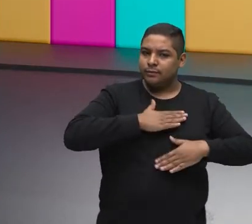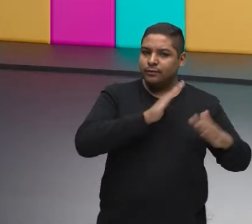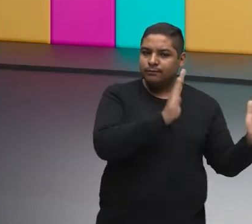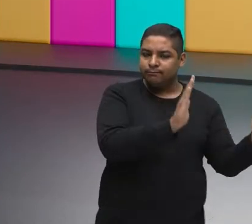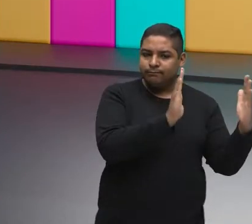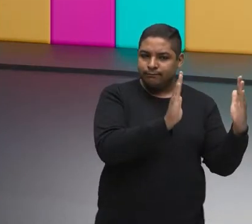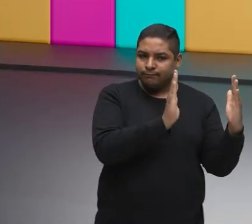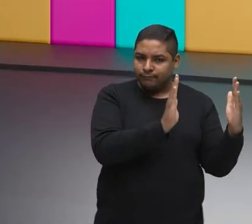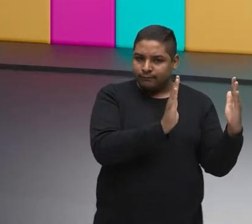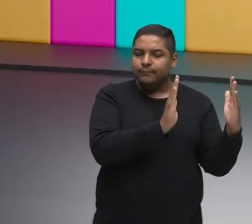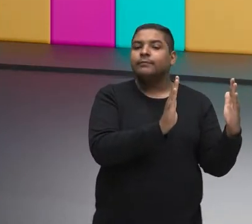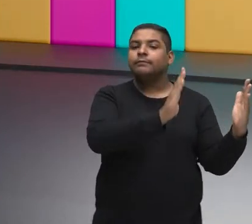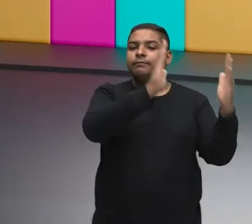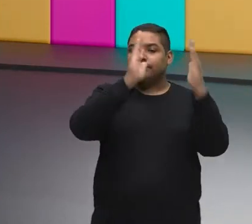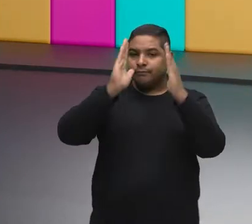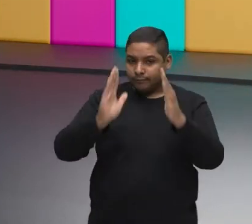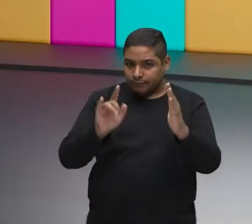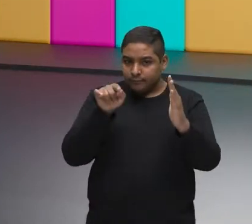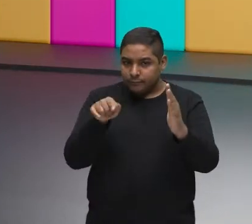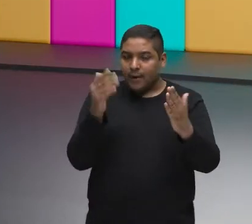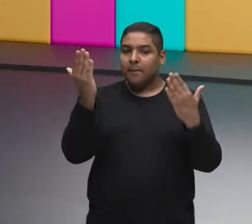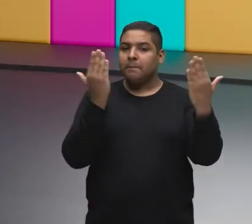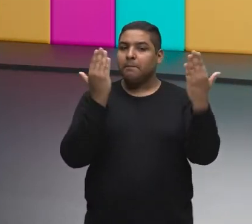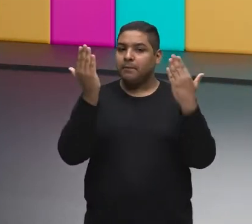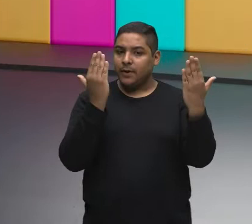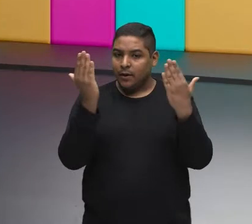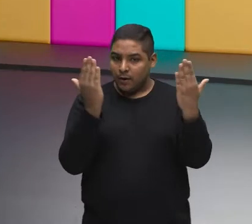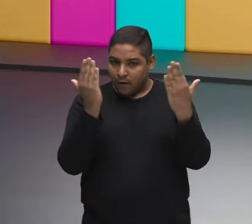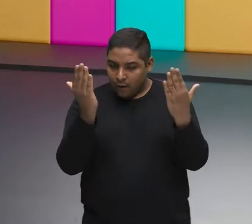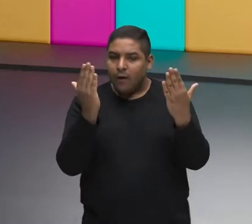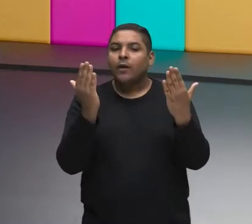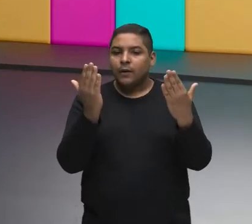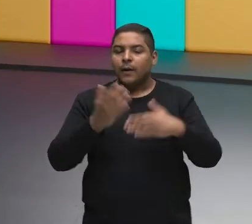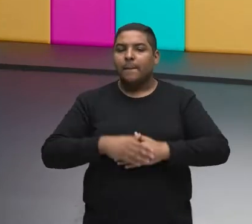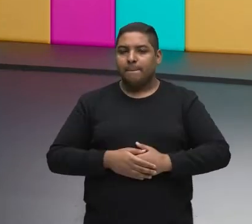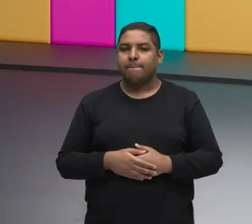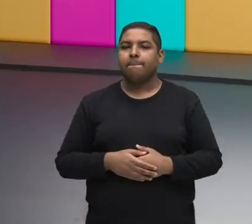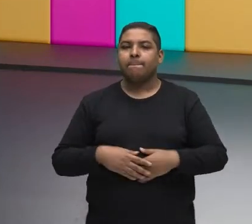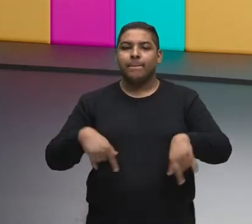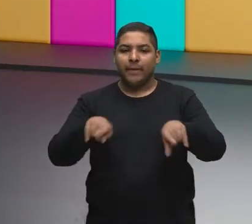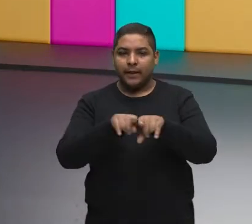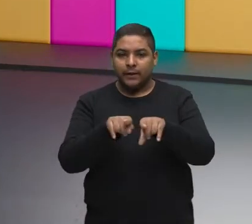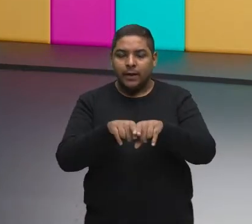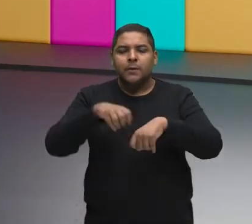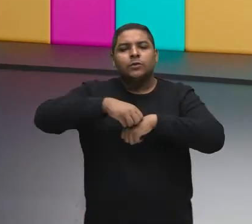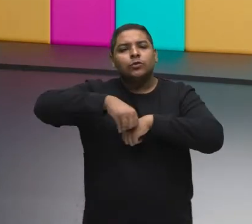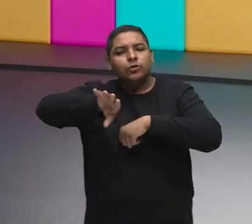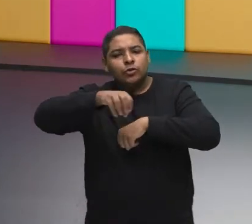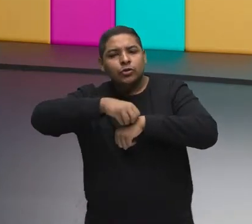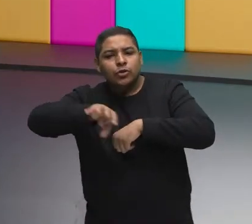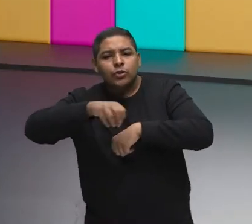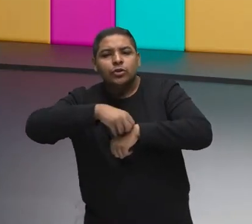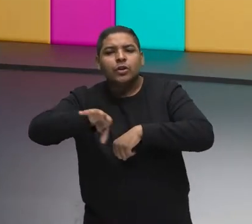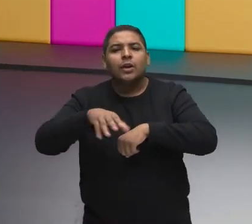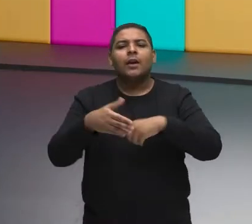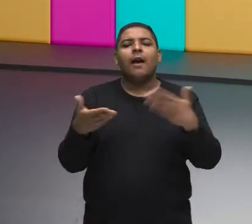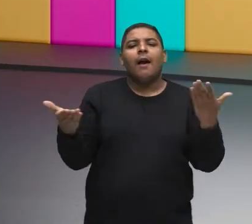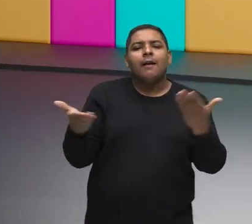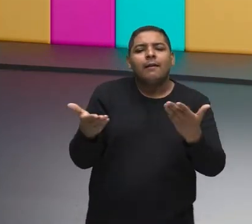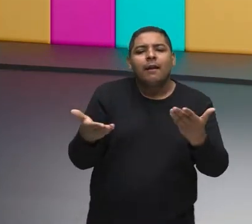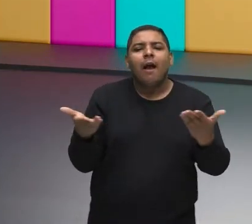alongamento. E a profissional Maiara, que é psicóloga também, e ela já deu algumas dicas, né? Do aqui e